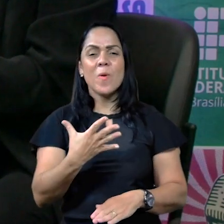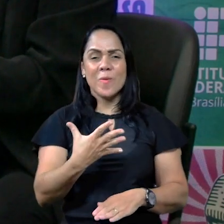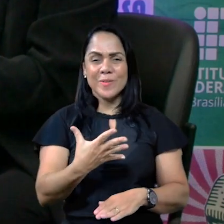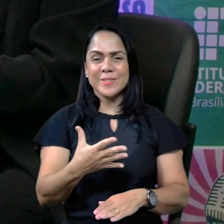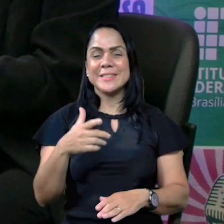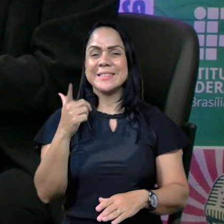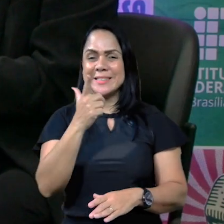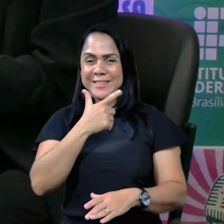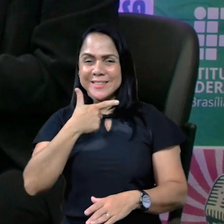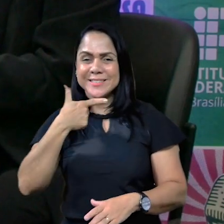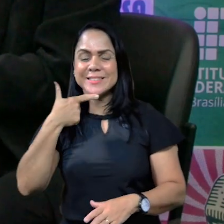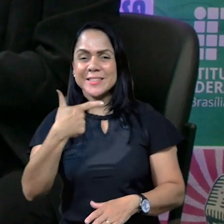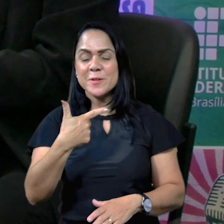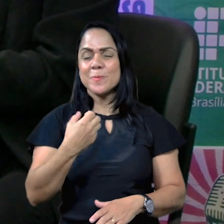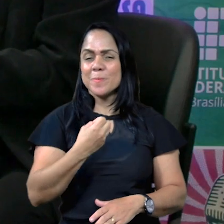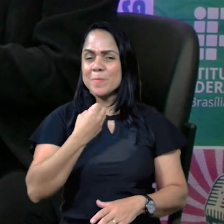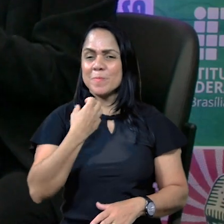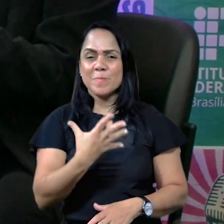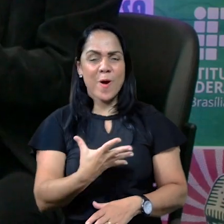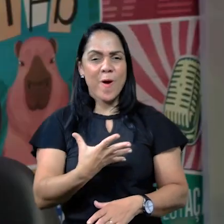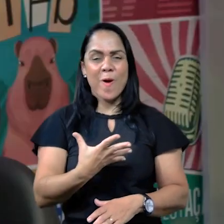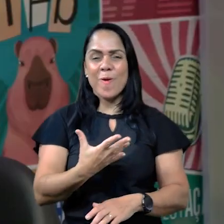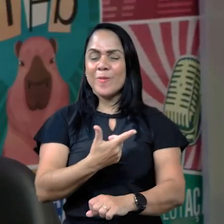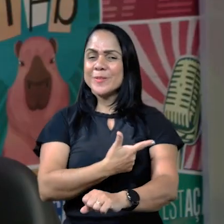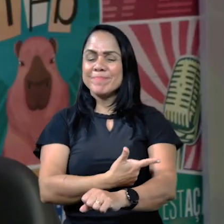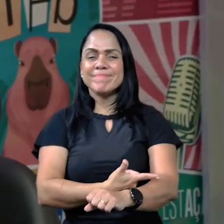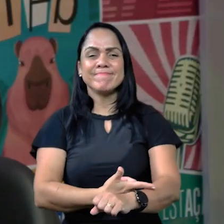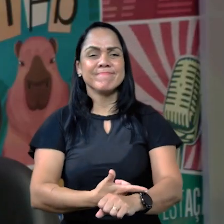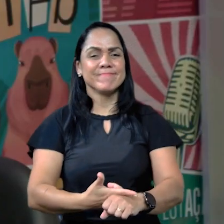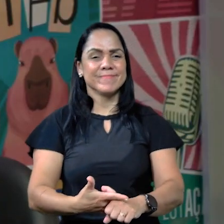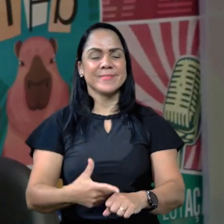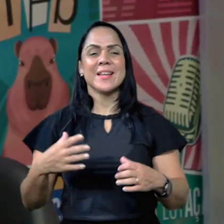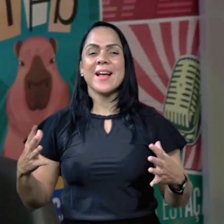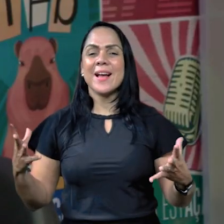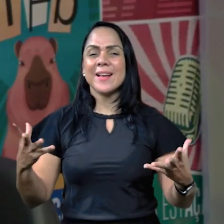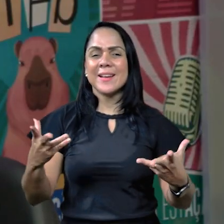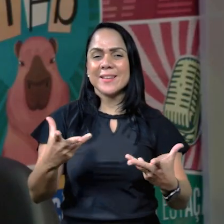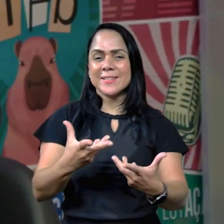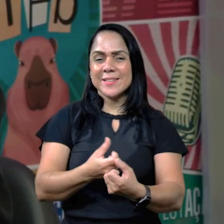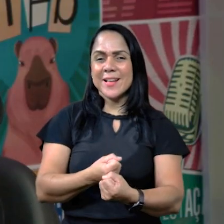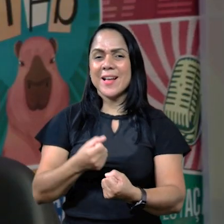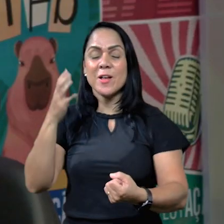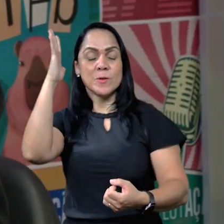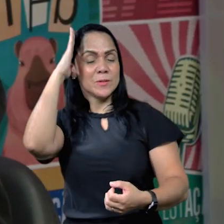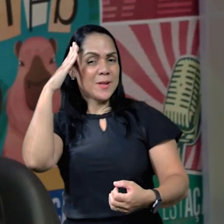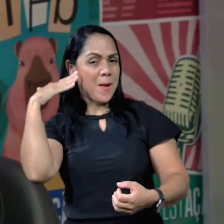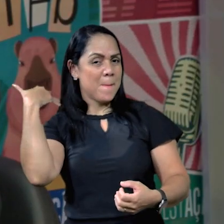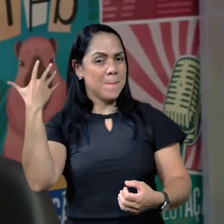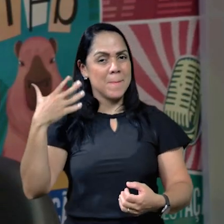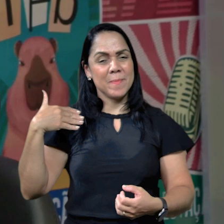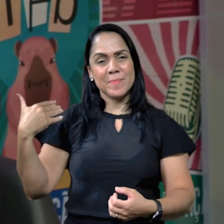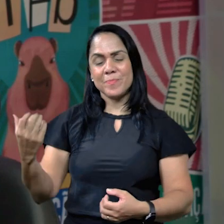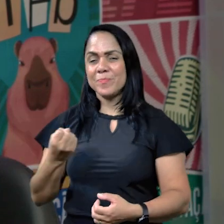contagiante, tem um sorriso contagiante, é muito agradável. Ninguém entende esse toda meu hidratada, os cabelos